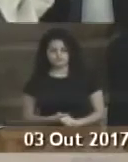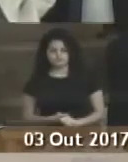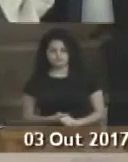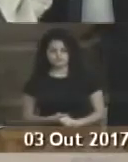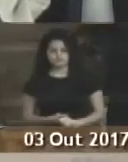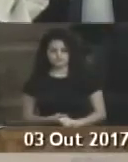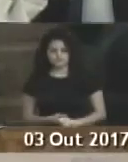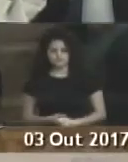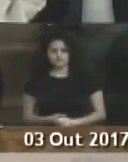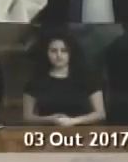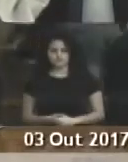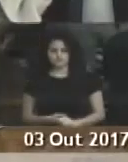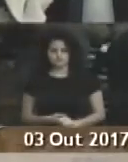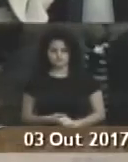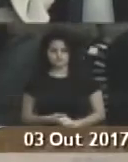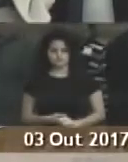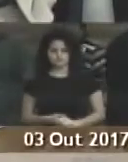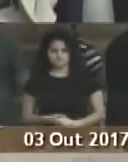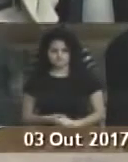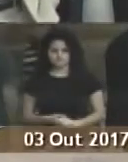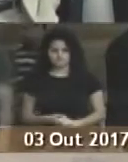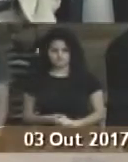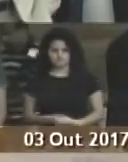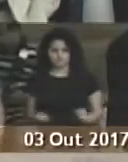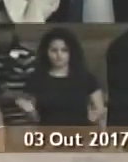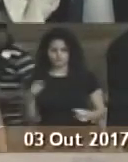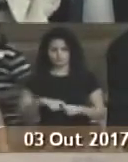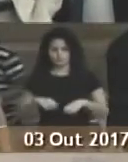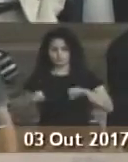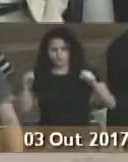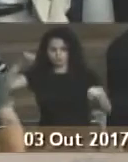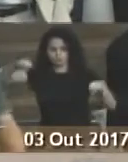à canoagem oceânica, culminada com o título mundial no